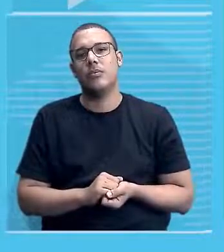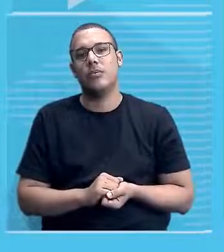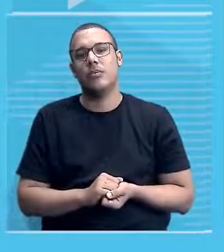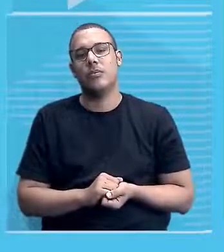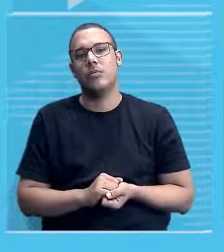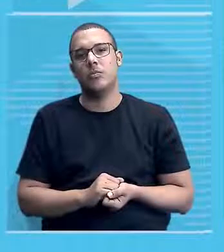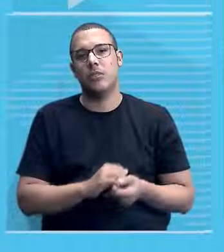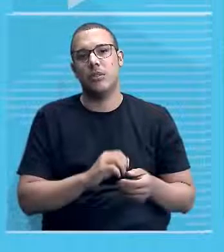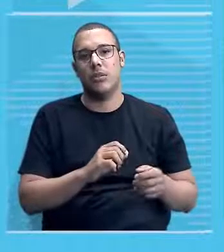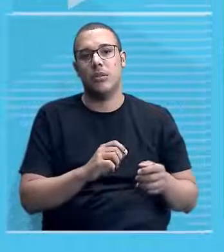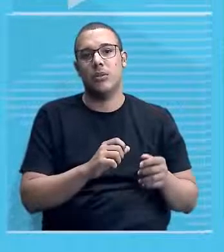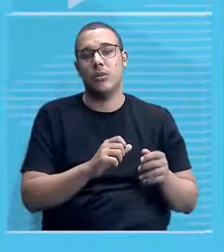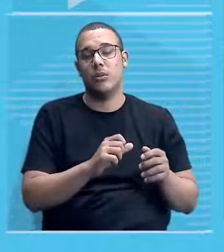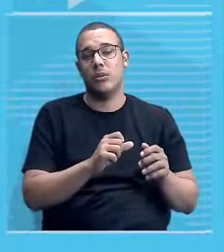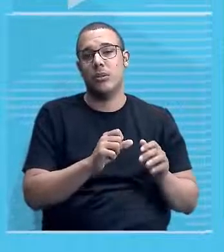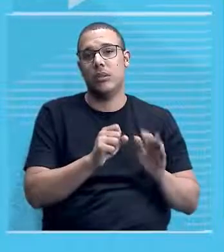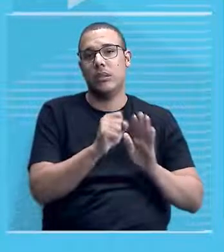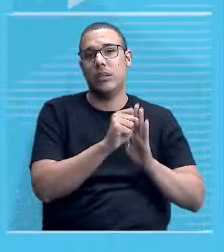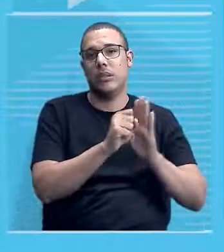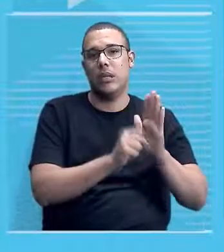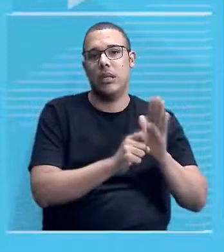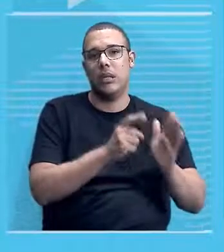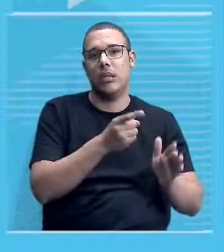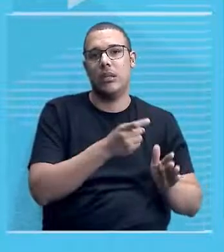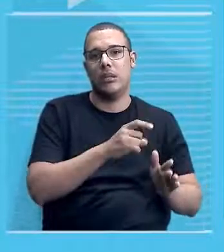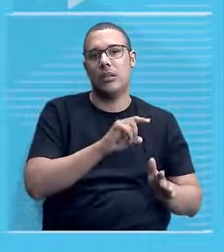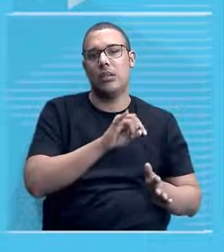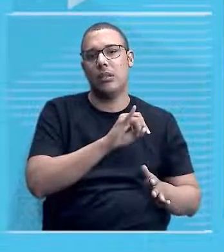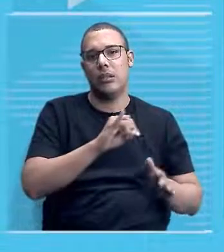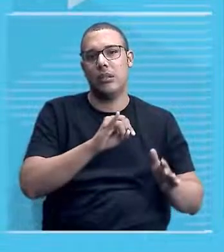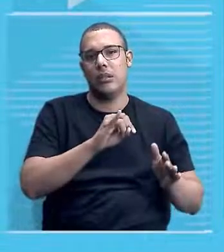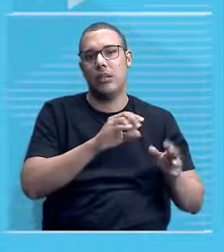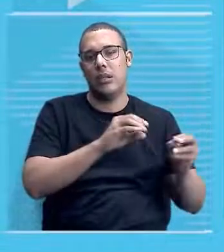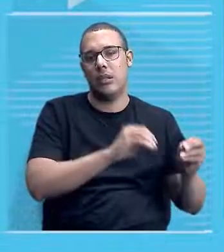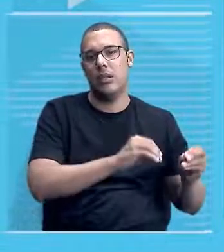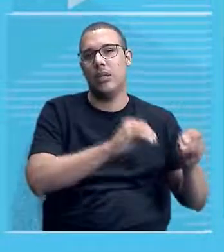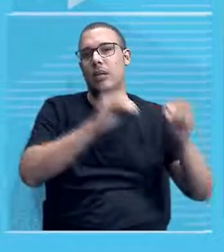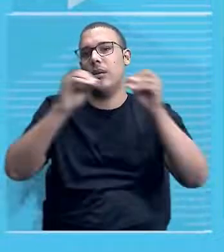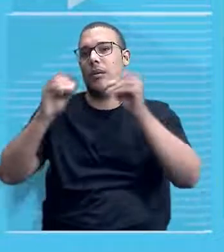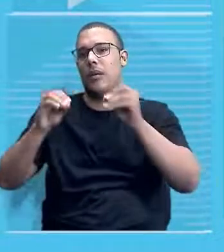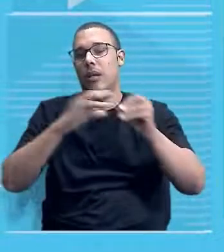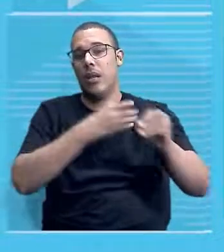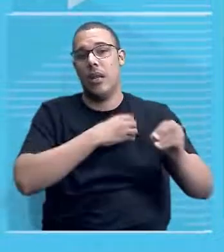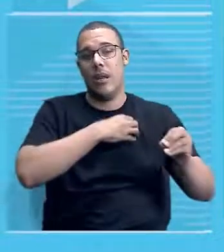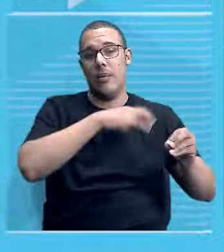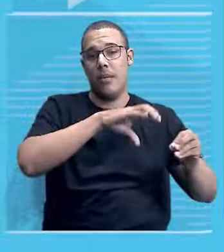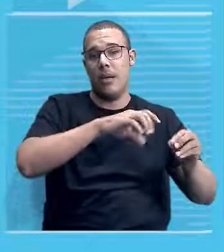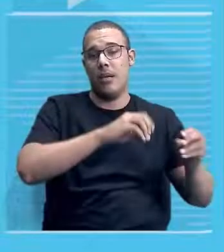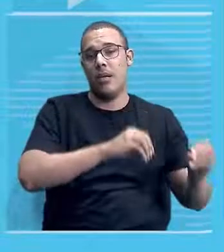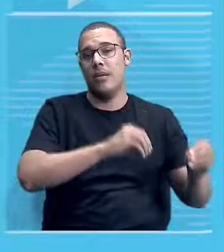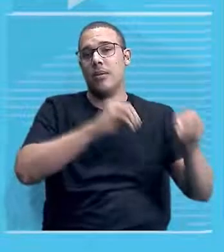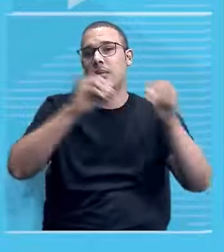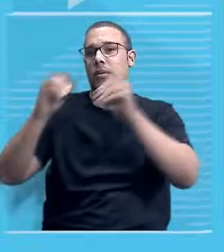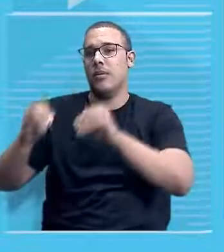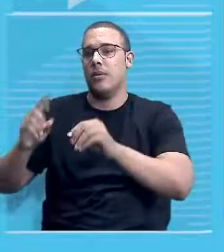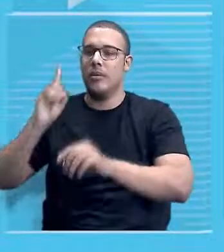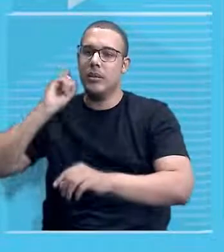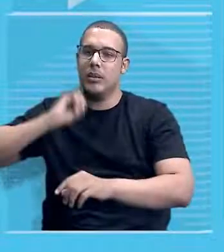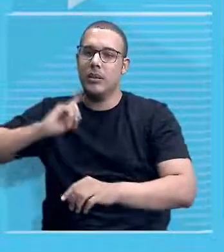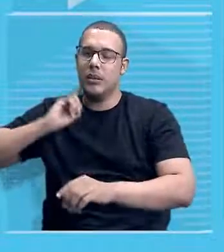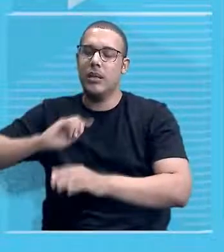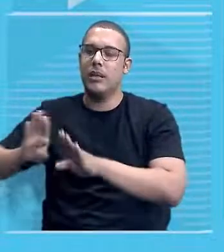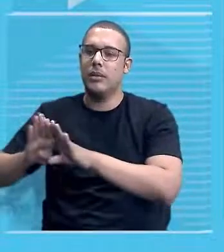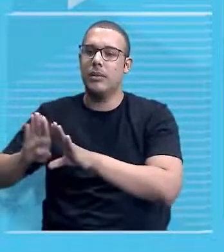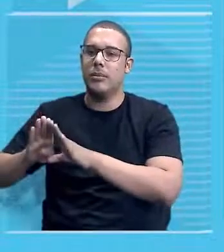do século 17 da Bahia para Minas Gerais e Rio de Janeiro Olha aí